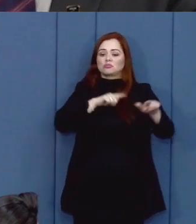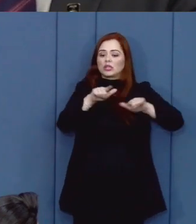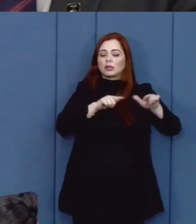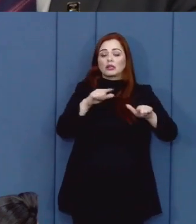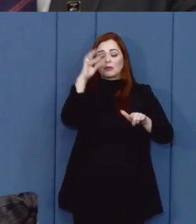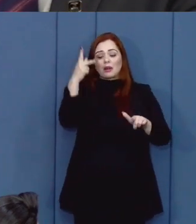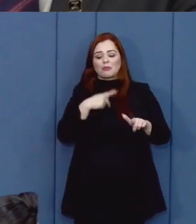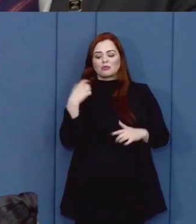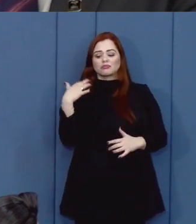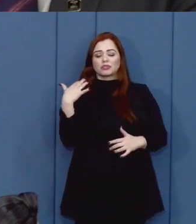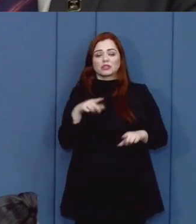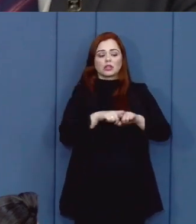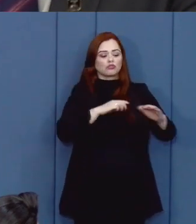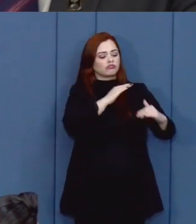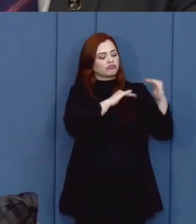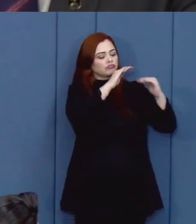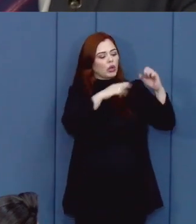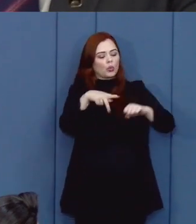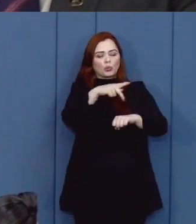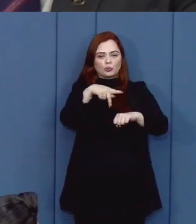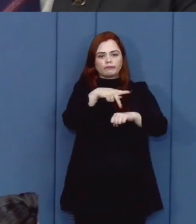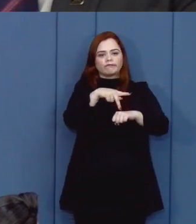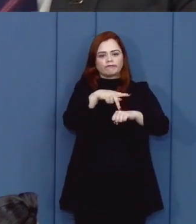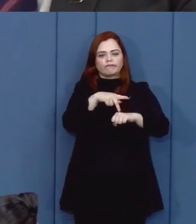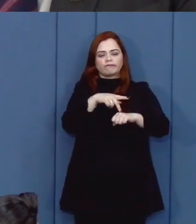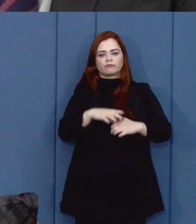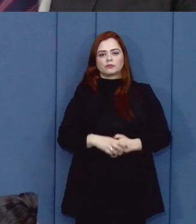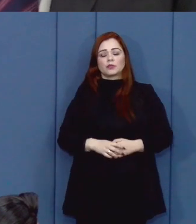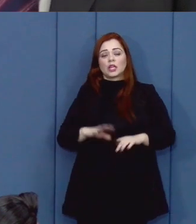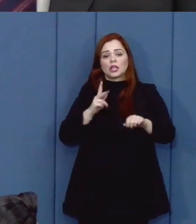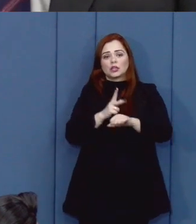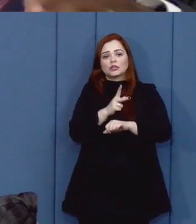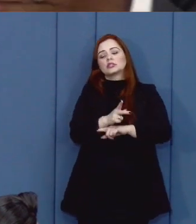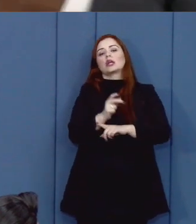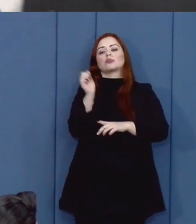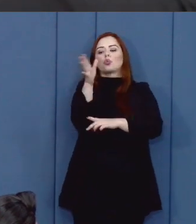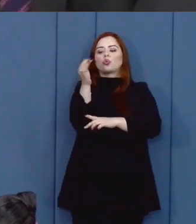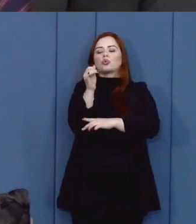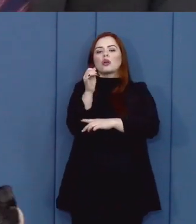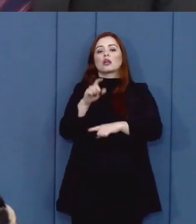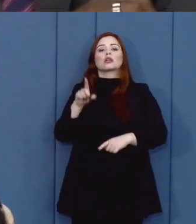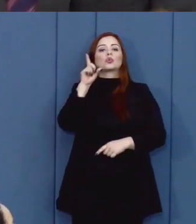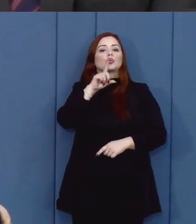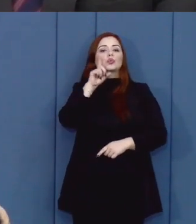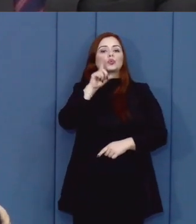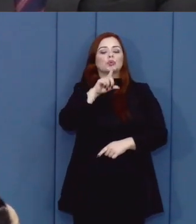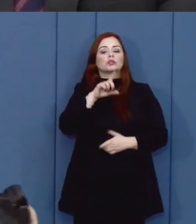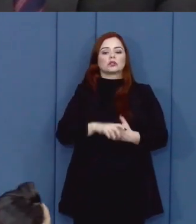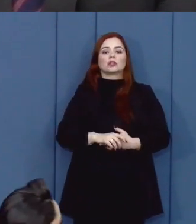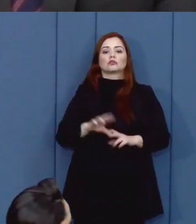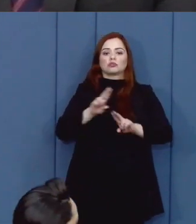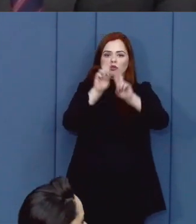pela própria fragilidade de país em desenvolvimento. Eu sempre comento, fui diplomata na embaixada em Washington. Em